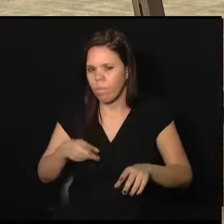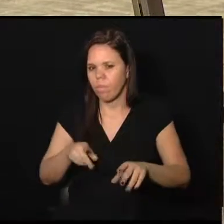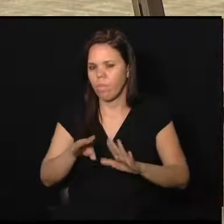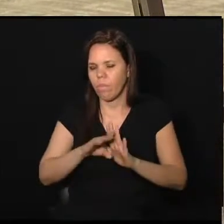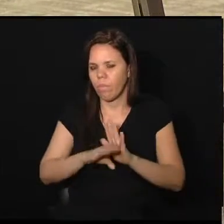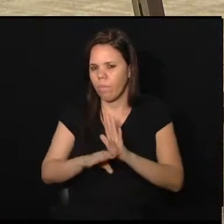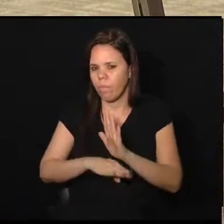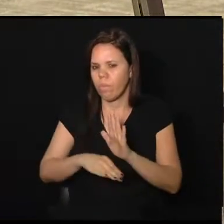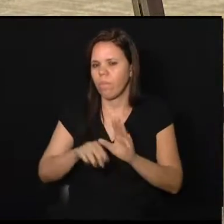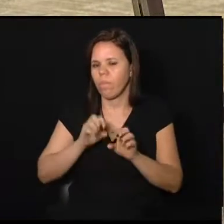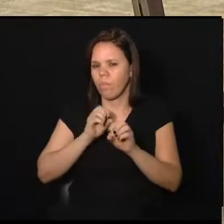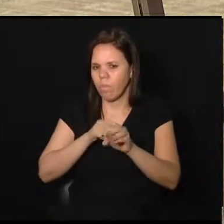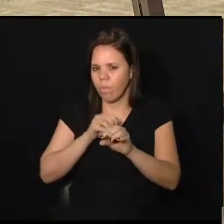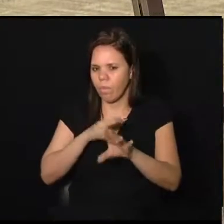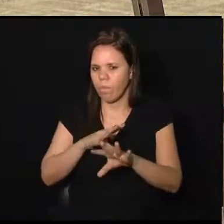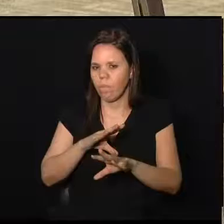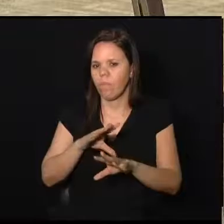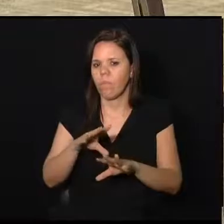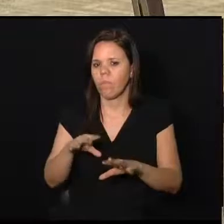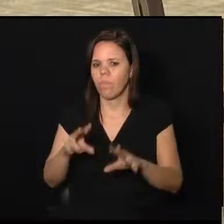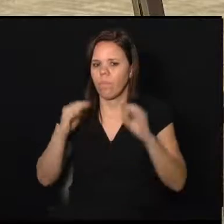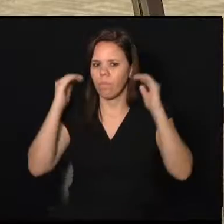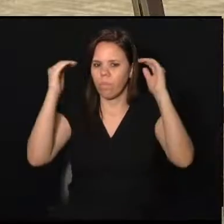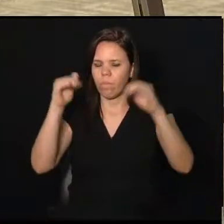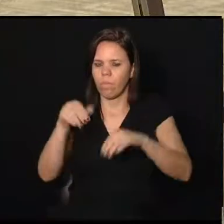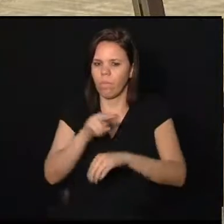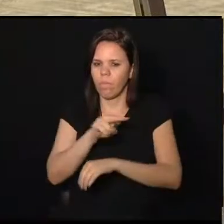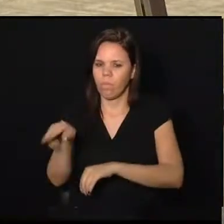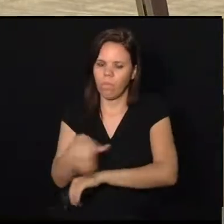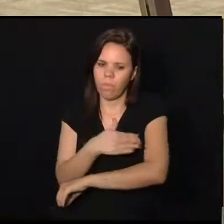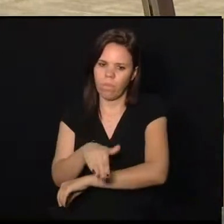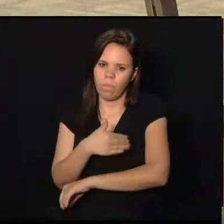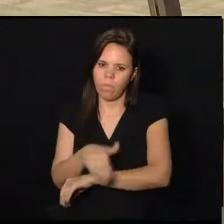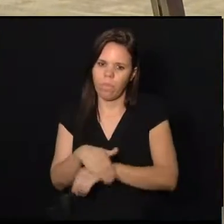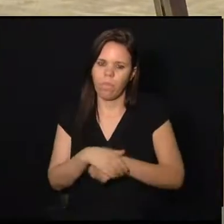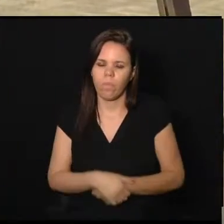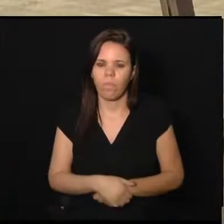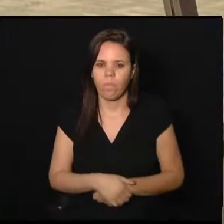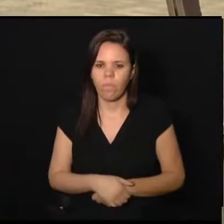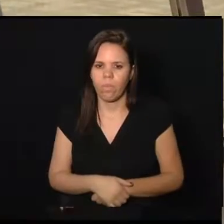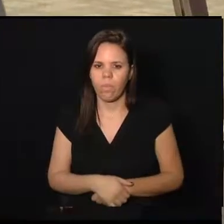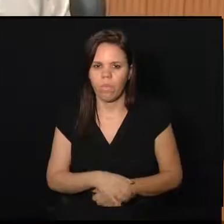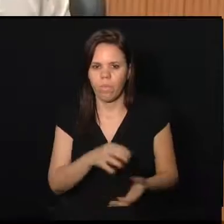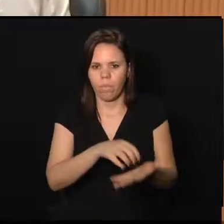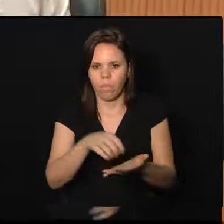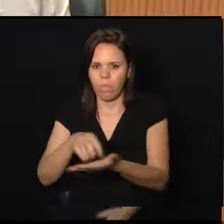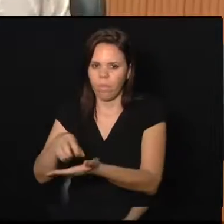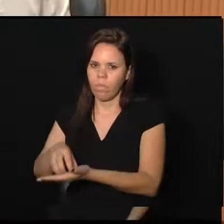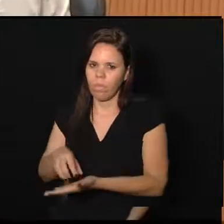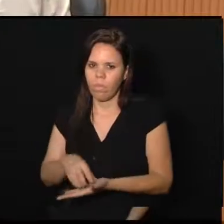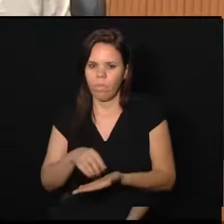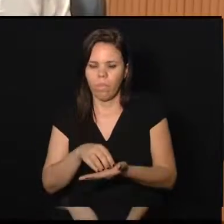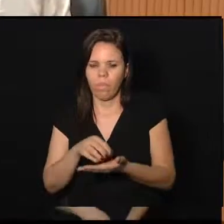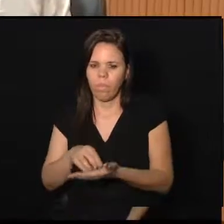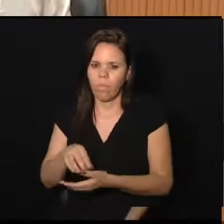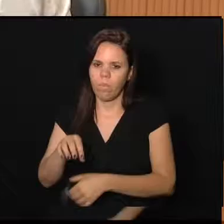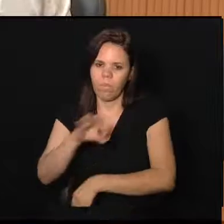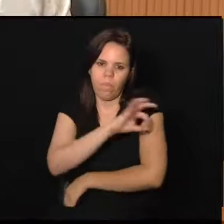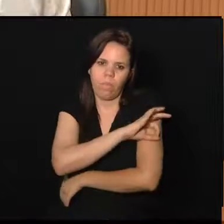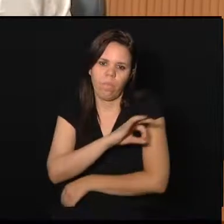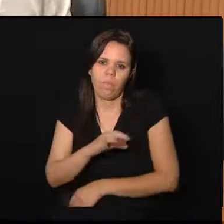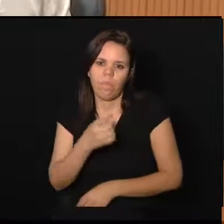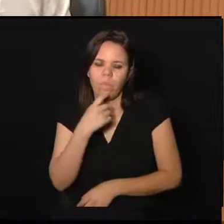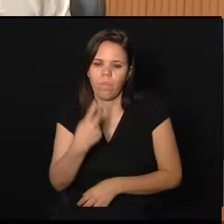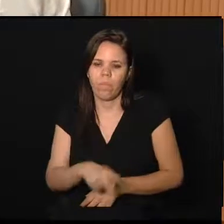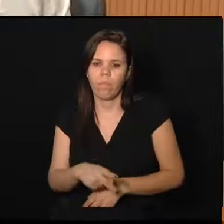programas educacionais, a nomeação também de ruas e de unidades da Prefeitura Municipal de